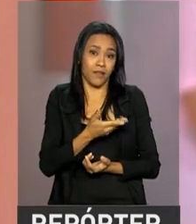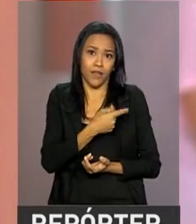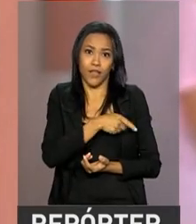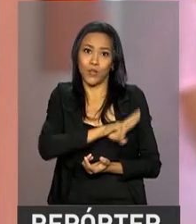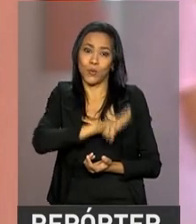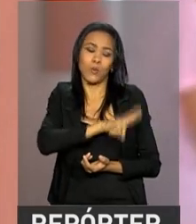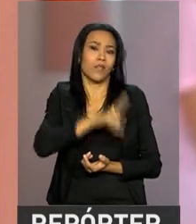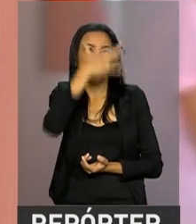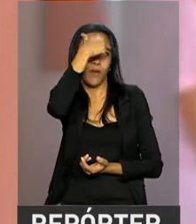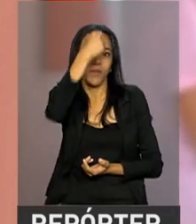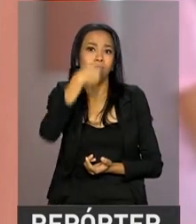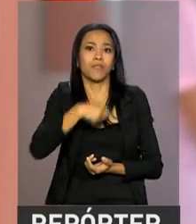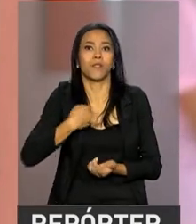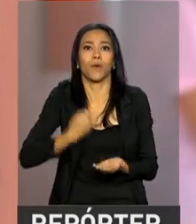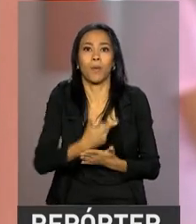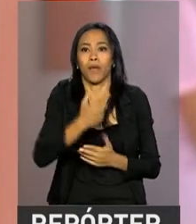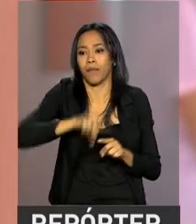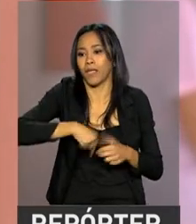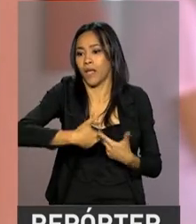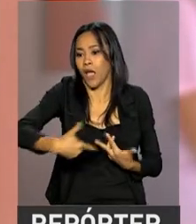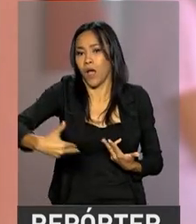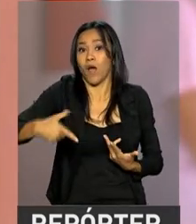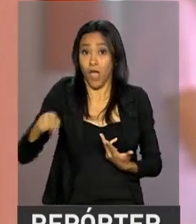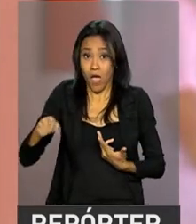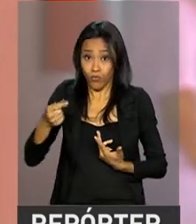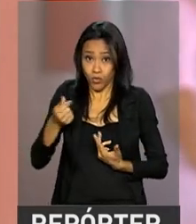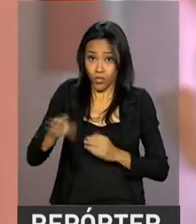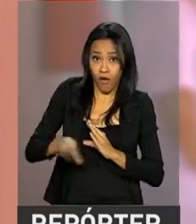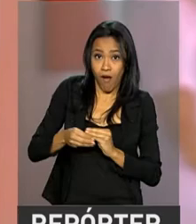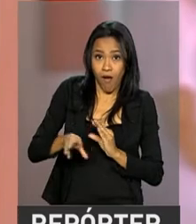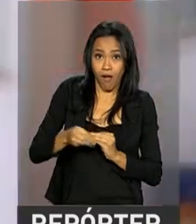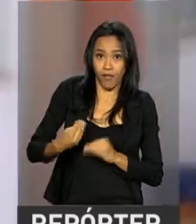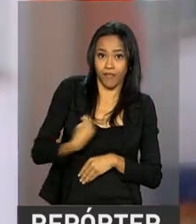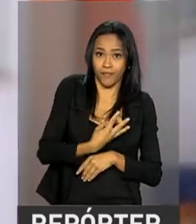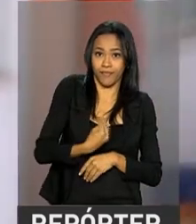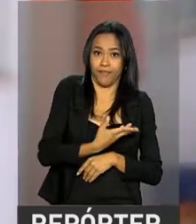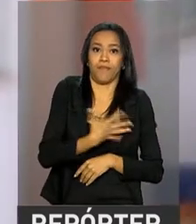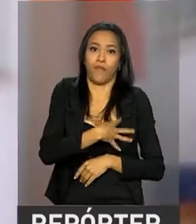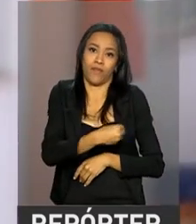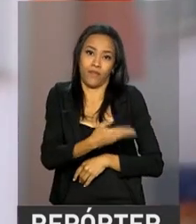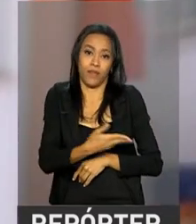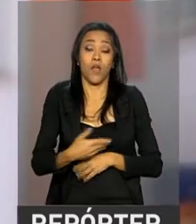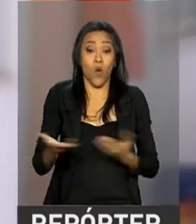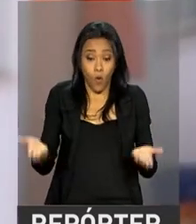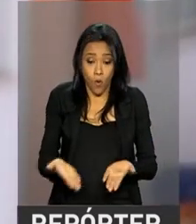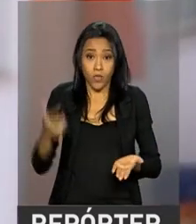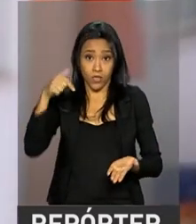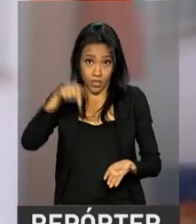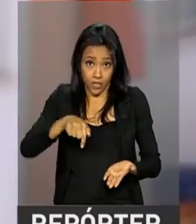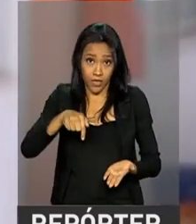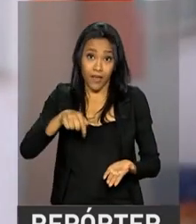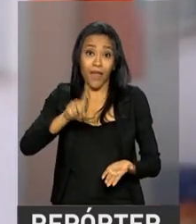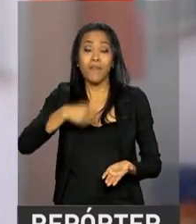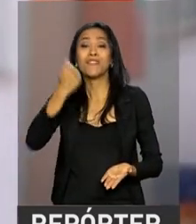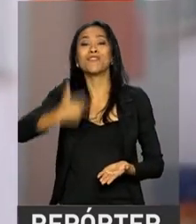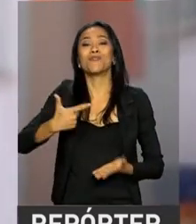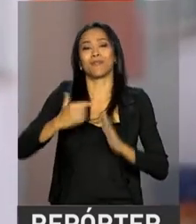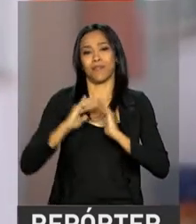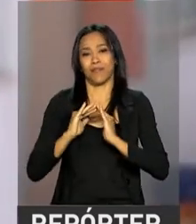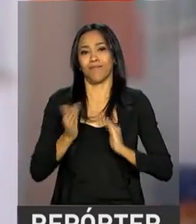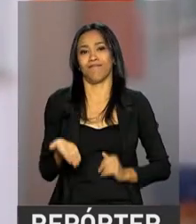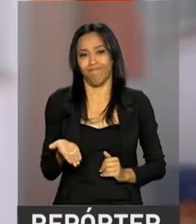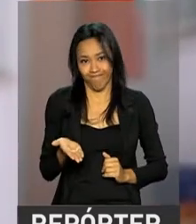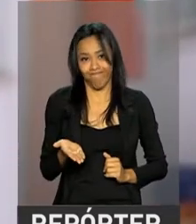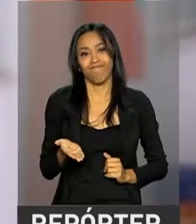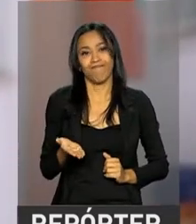faz faculdade você precisa comprar material se já é uma renda extra onde eu deixo pra ela isso aqui pra mim hoje é a minha segunda casa